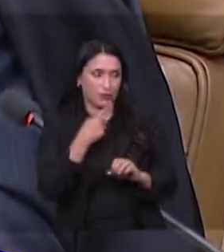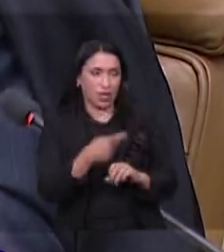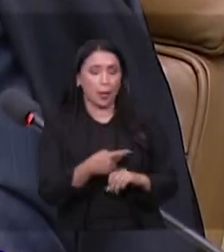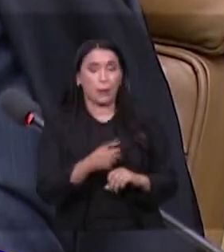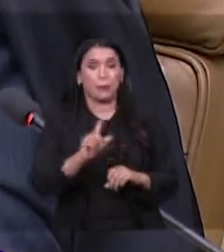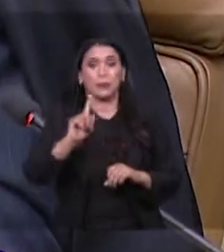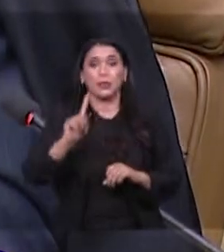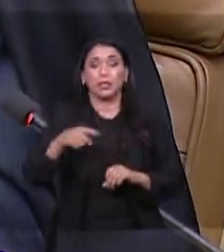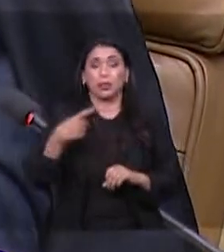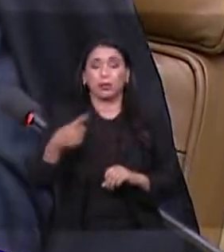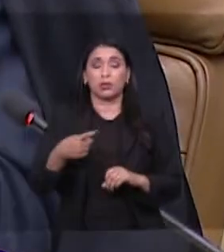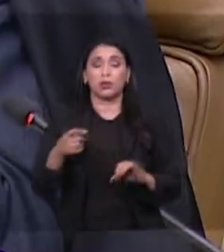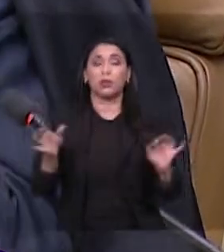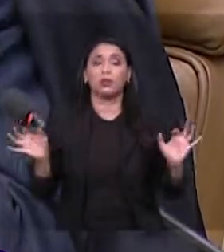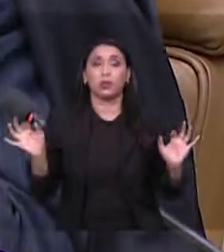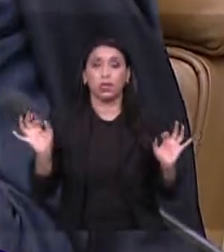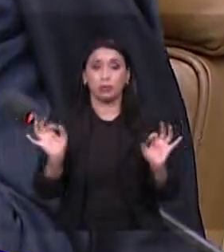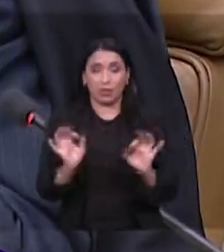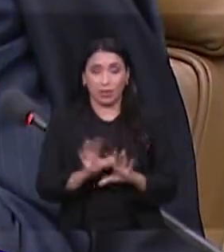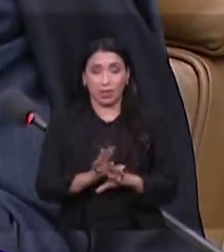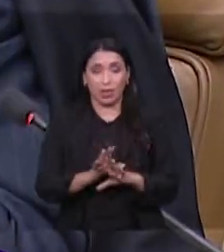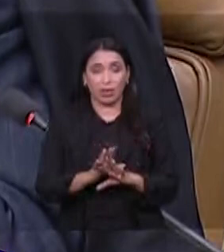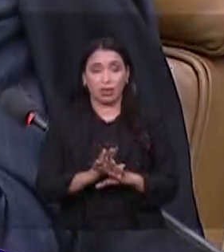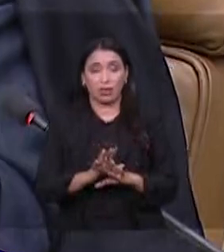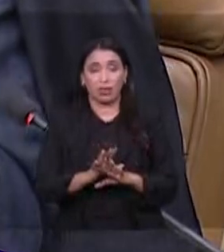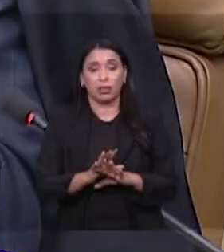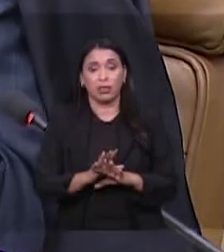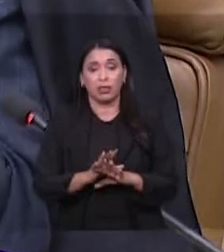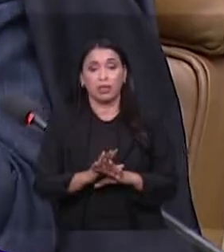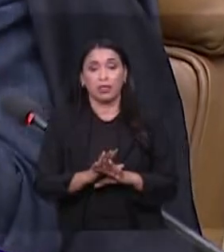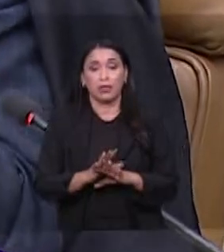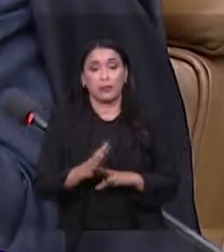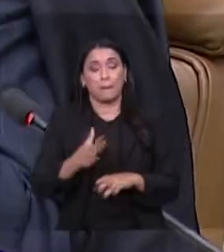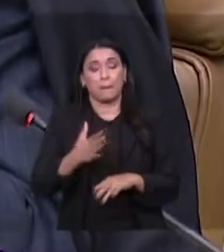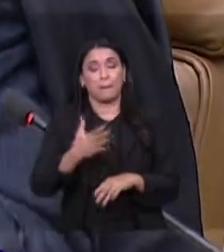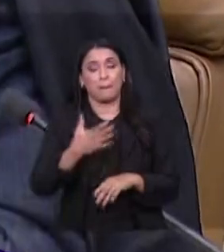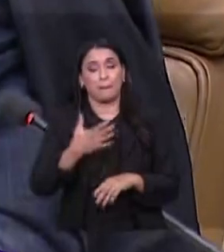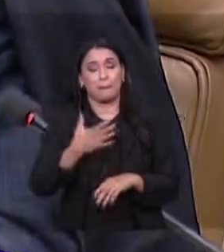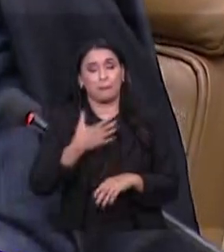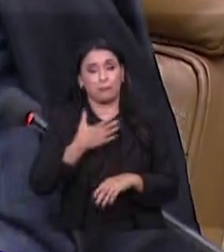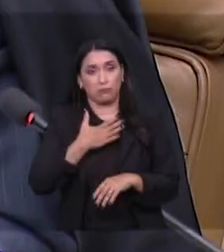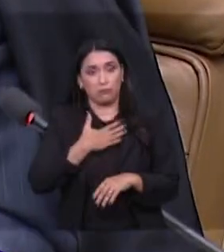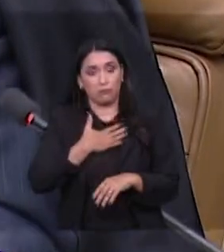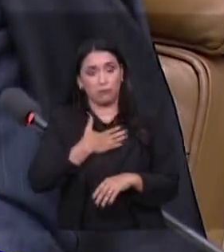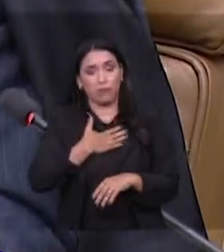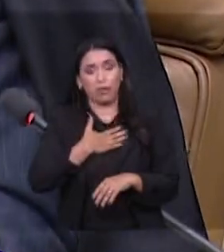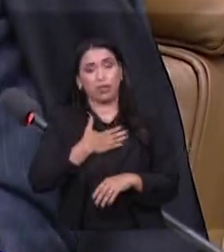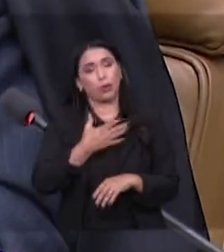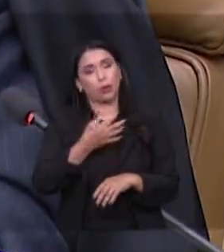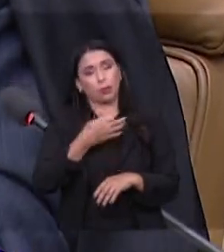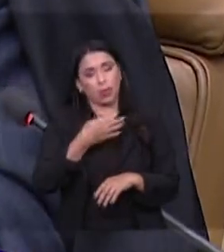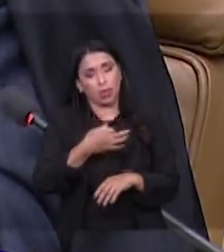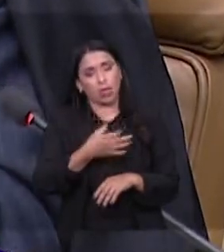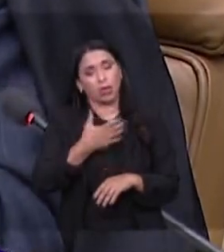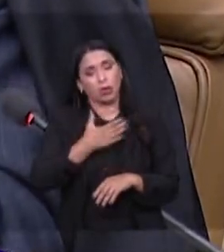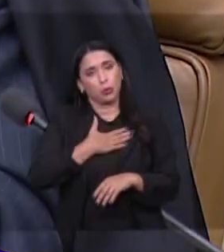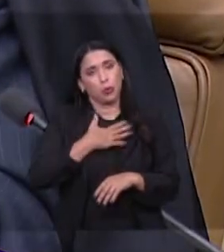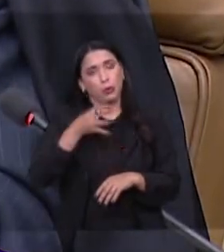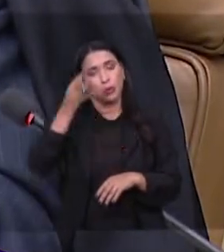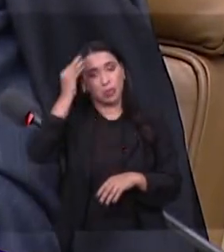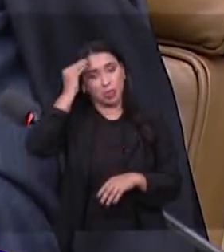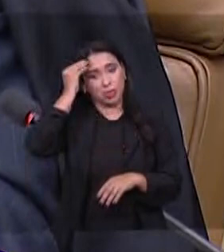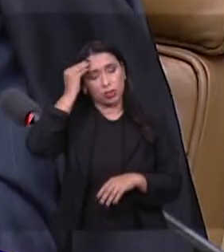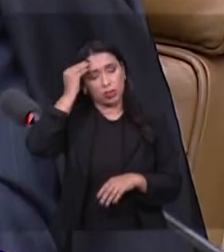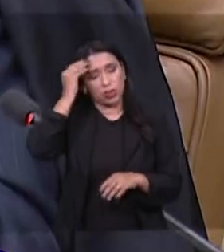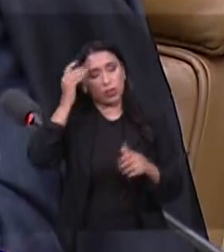essa etapa, parece-me, pelo menos à luz do que eu apreendo, que o exame